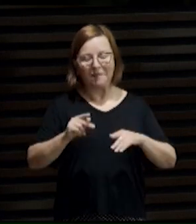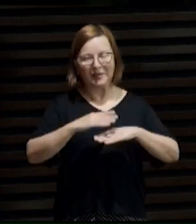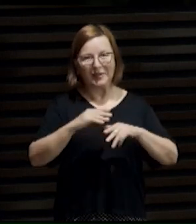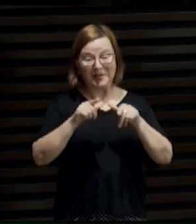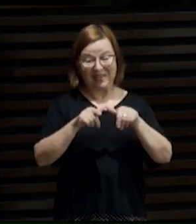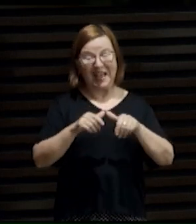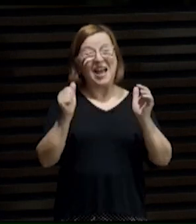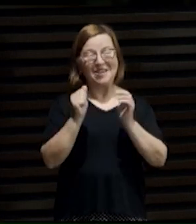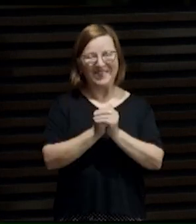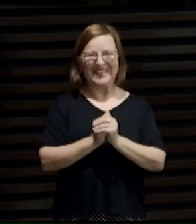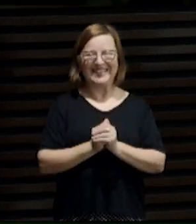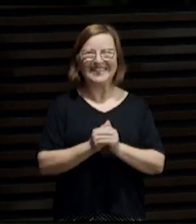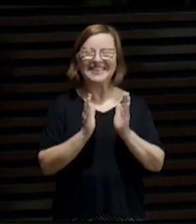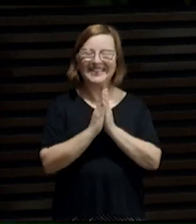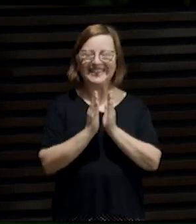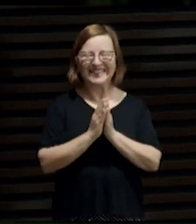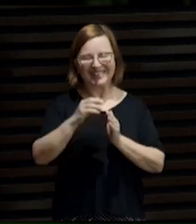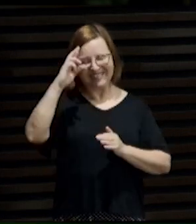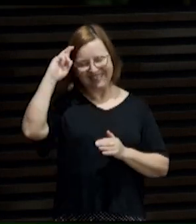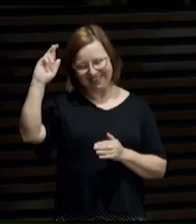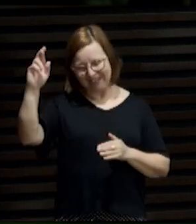Amém. Oremos ao Senhor.